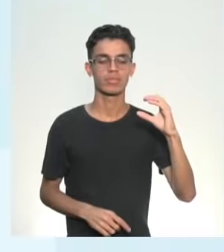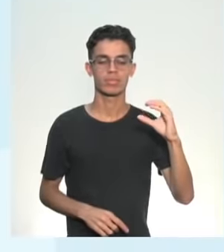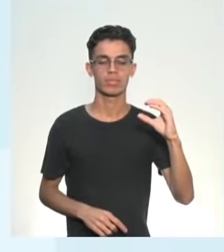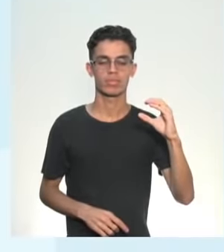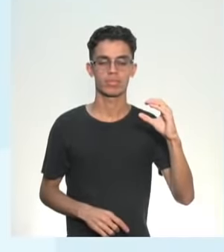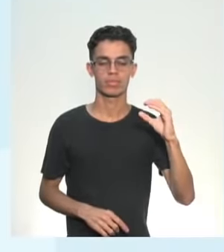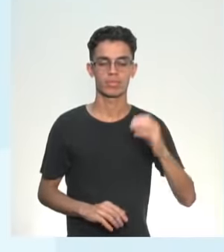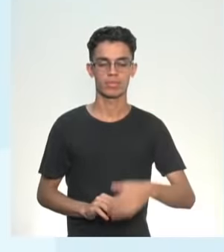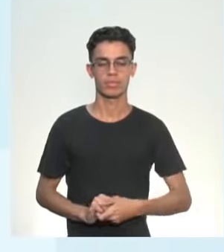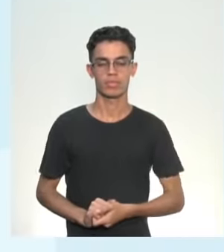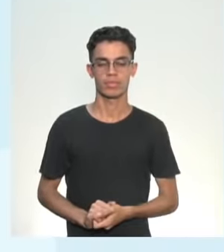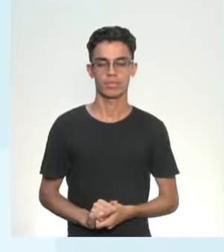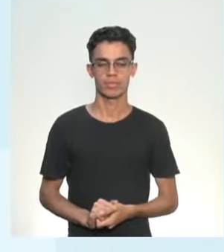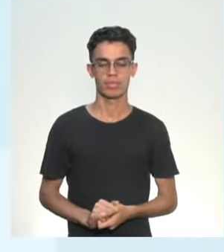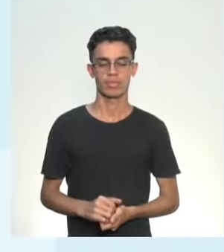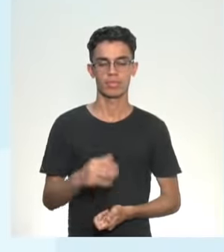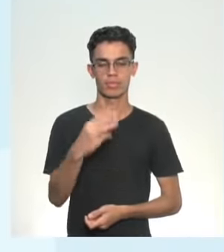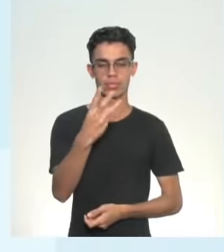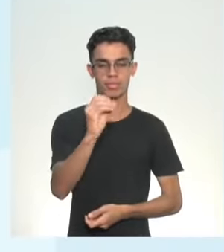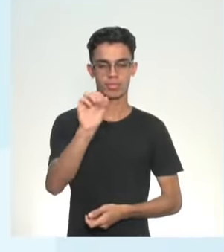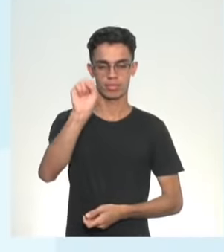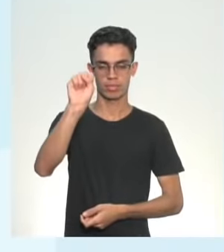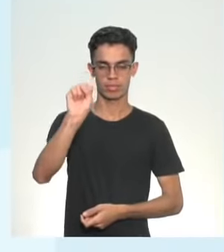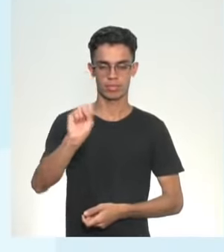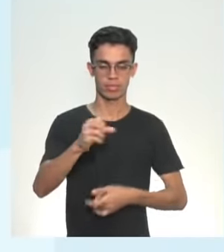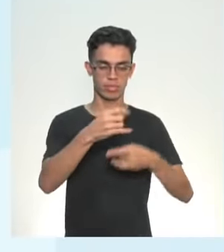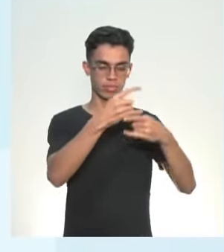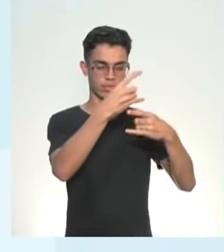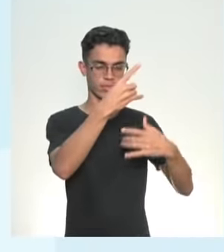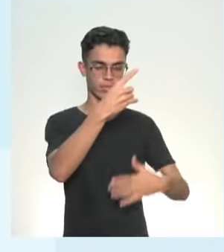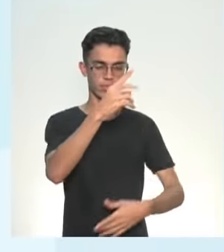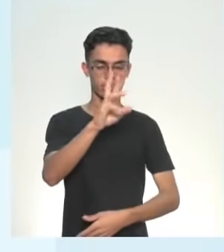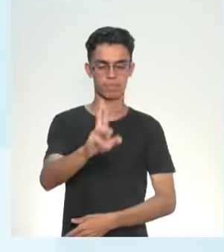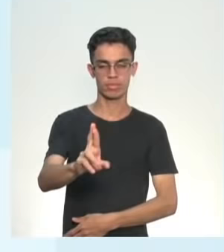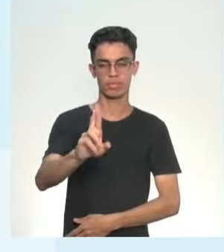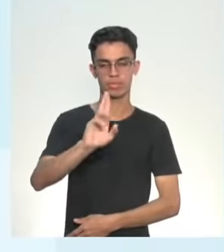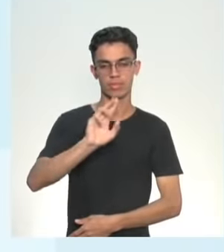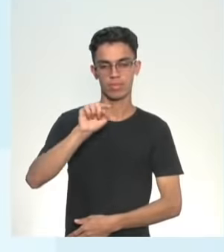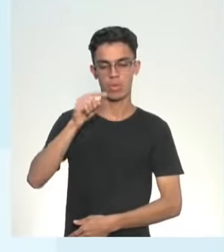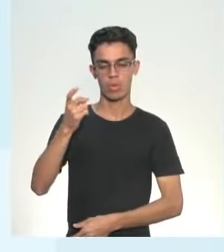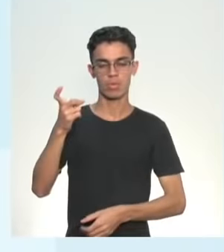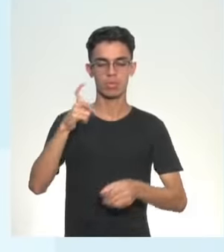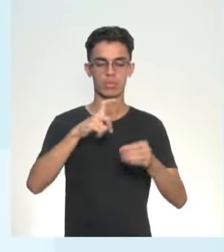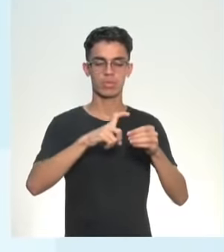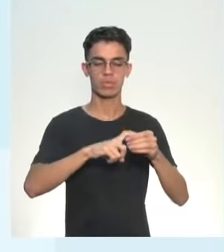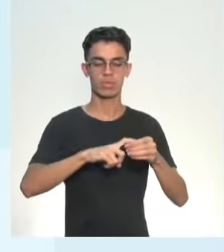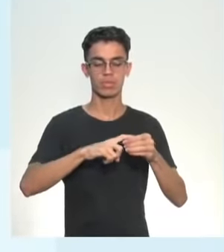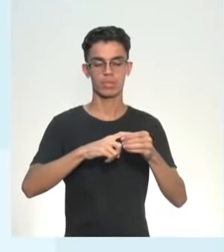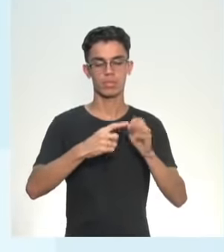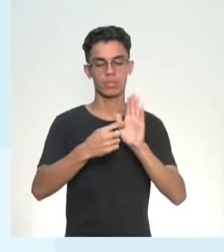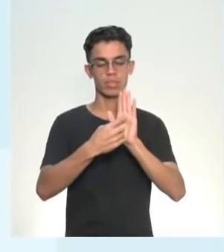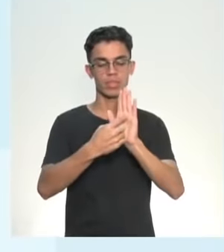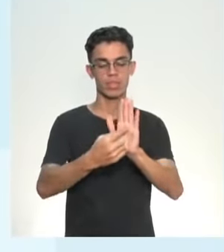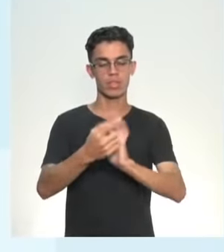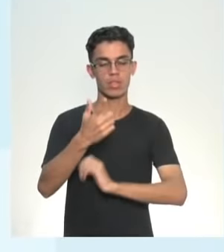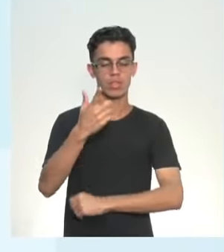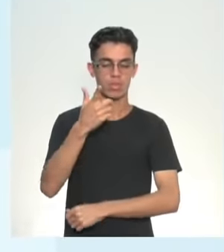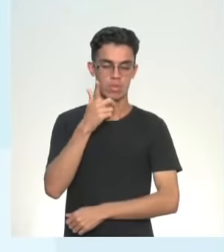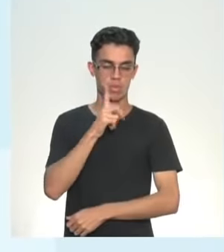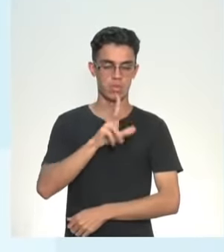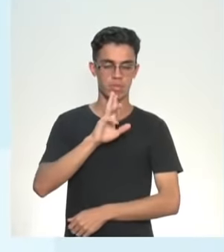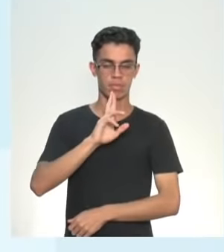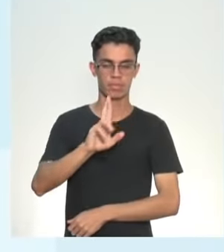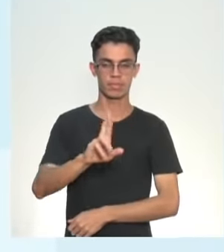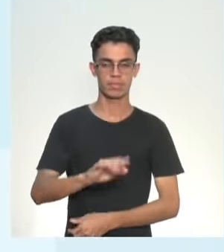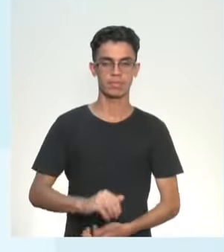show em 30 segundos mim sair no Tiete respondam a gente volta se aparecer o papo se responda no formato